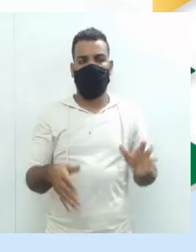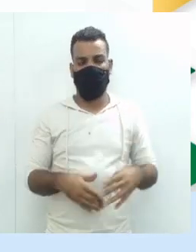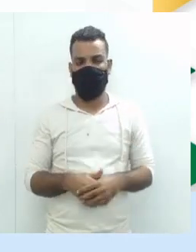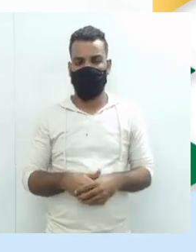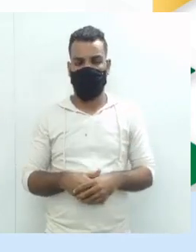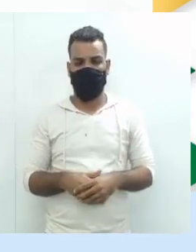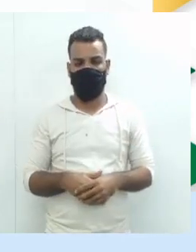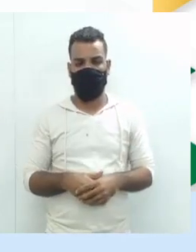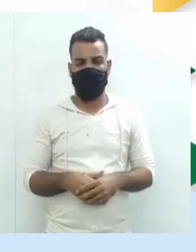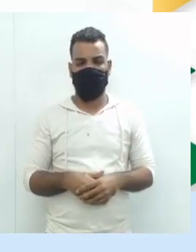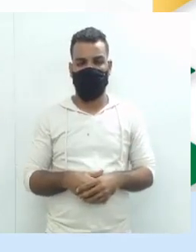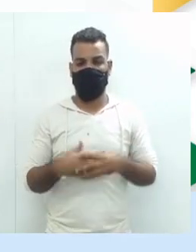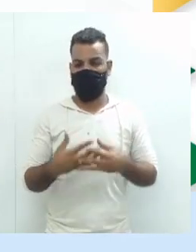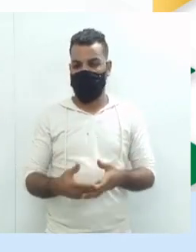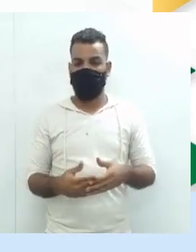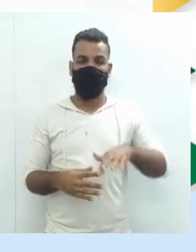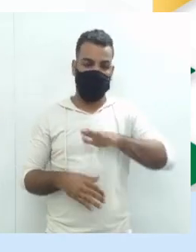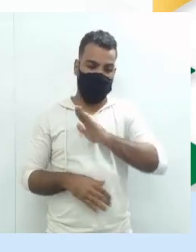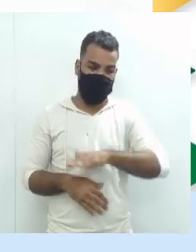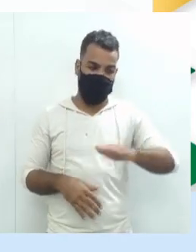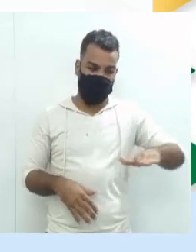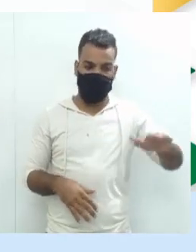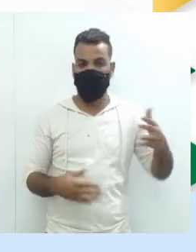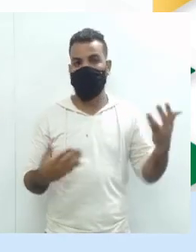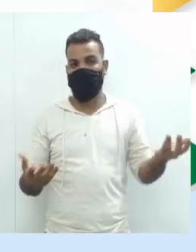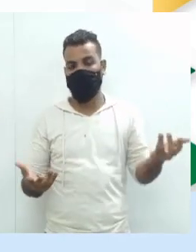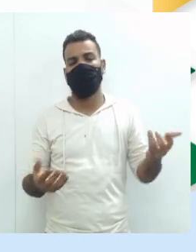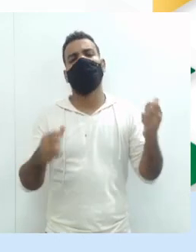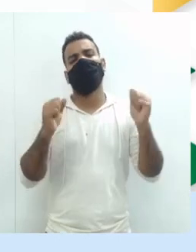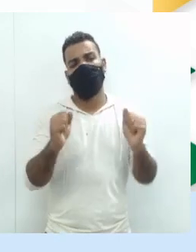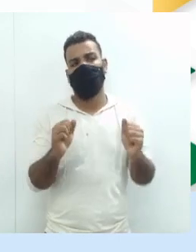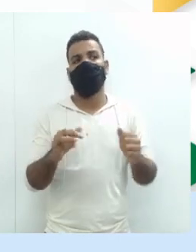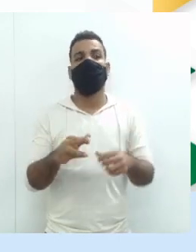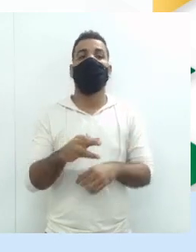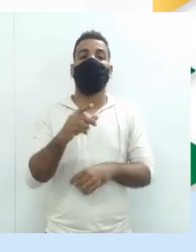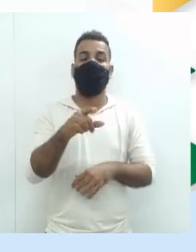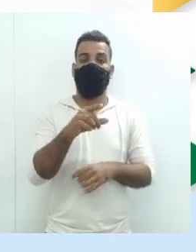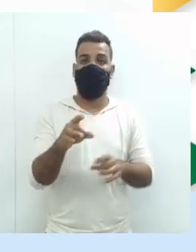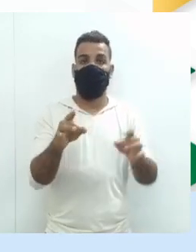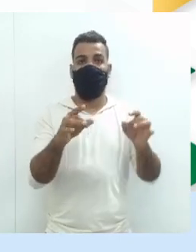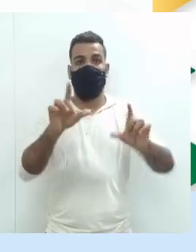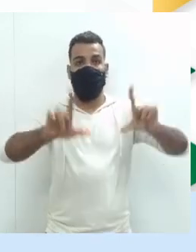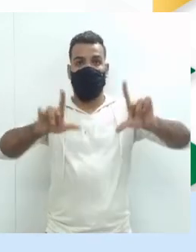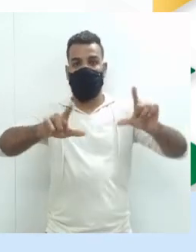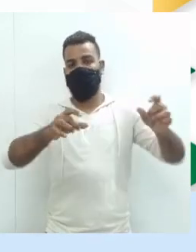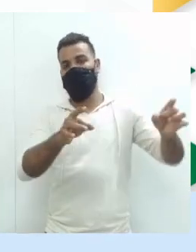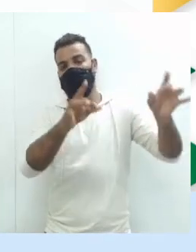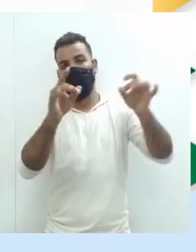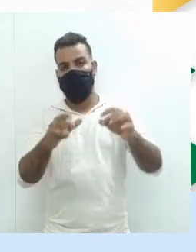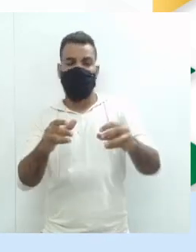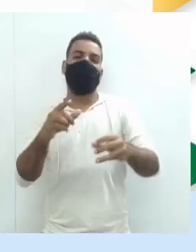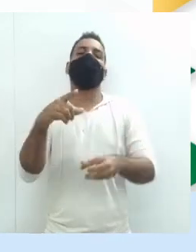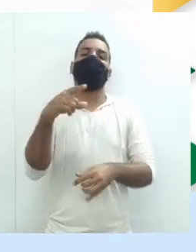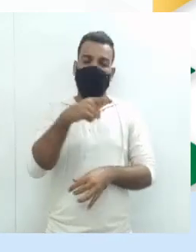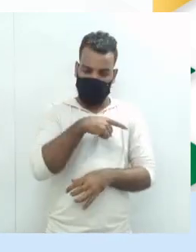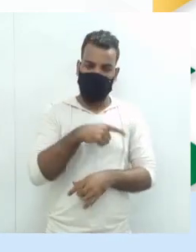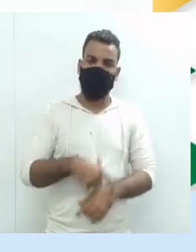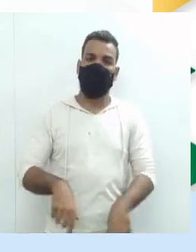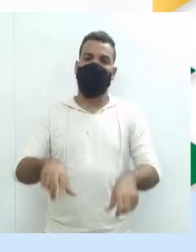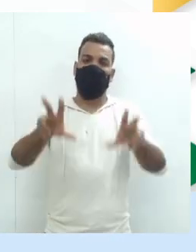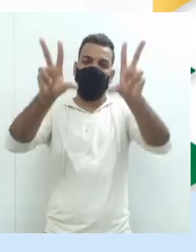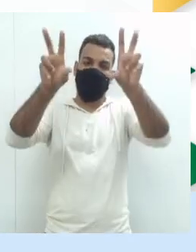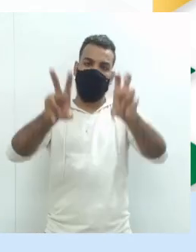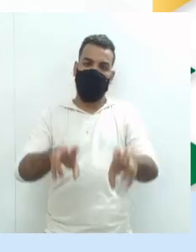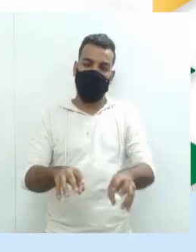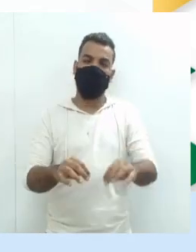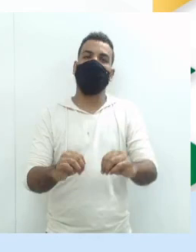de público pode ser o público infantil. Então você vê que os comerciais, as propagandas, elas têm uma temática mais voltada para